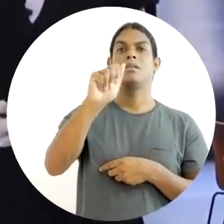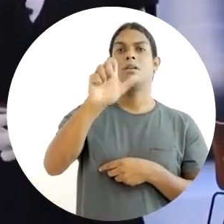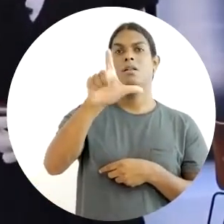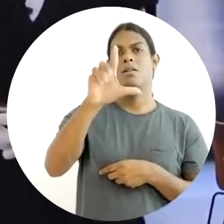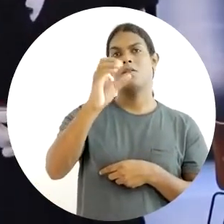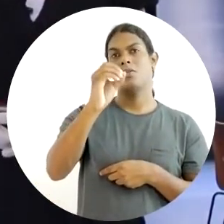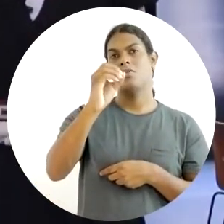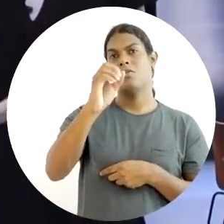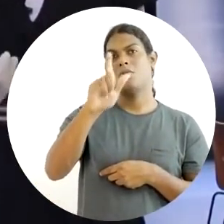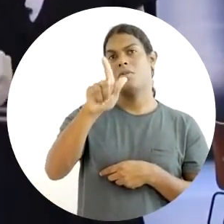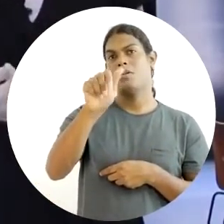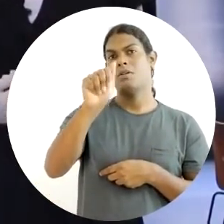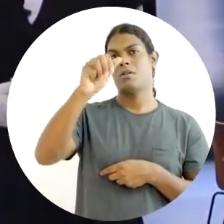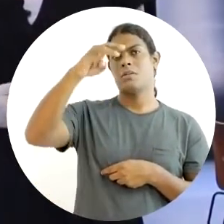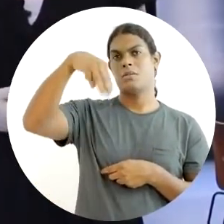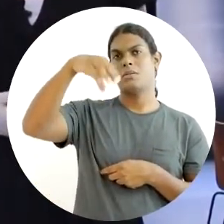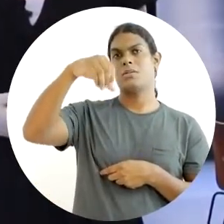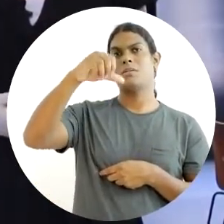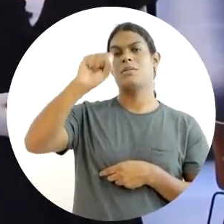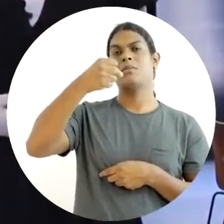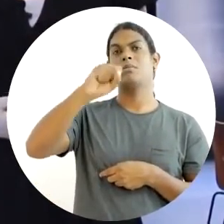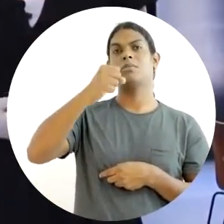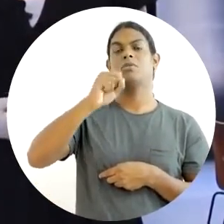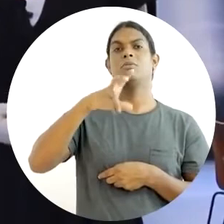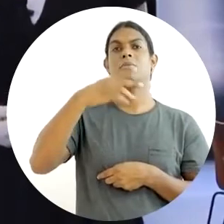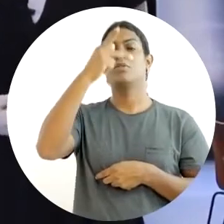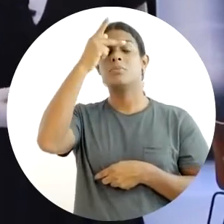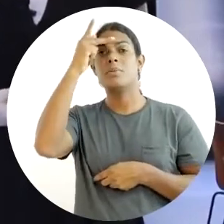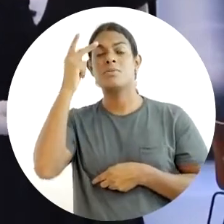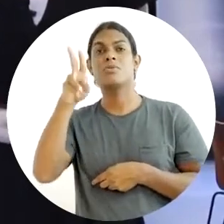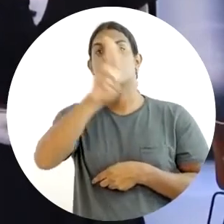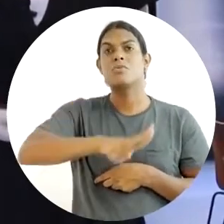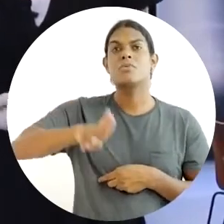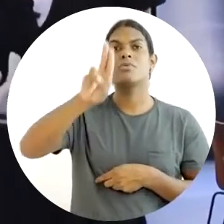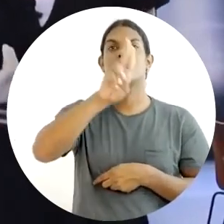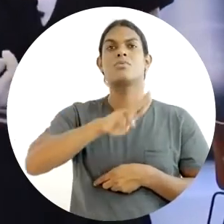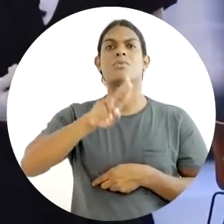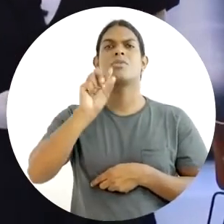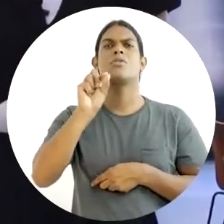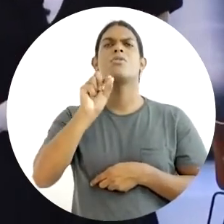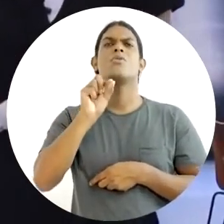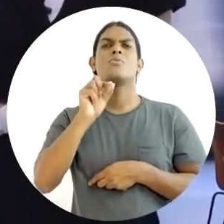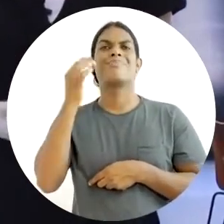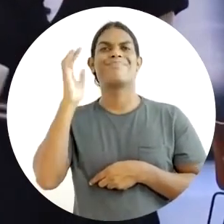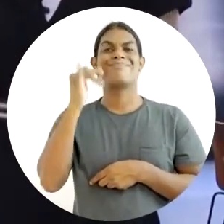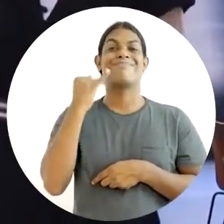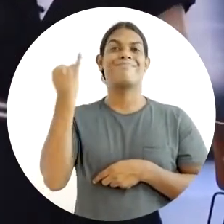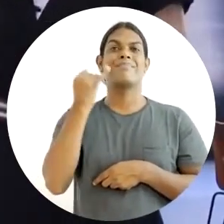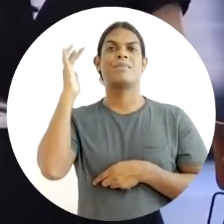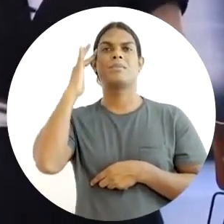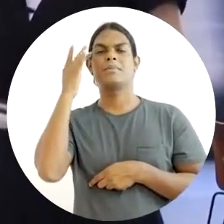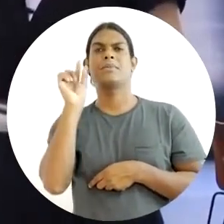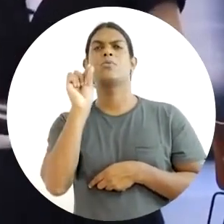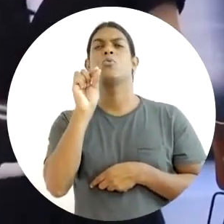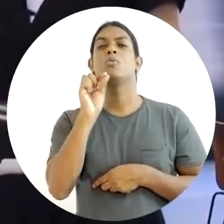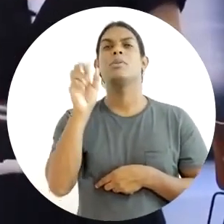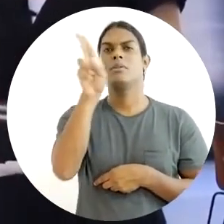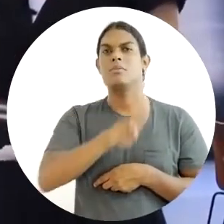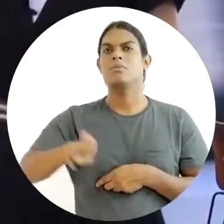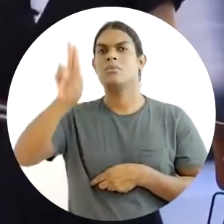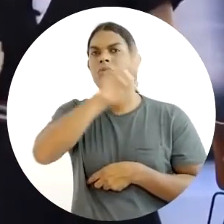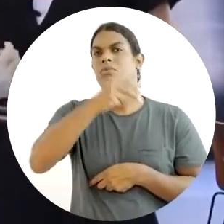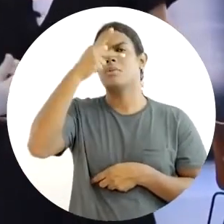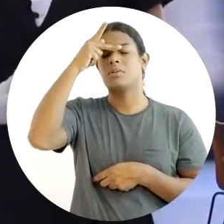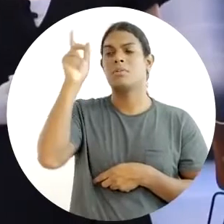os usuários. Então, é importante pensar o que um usuário de material